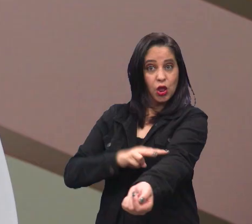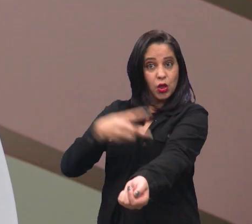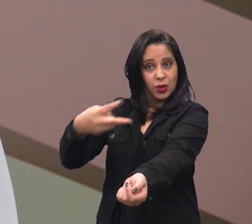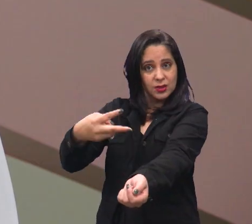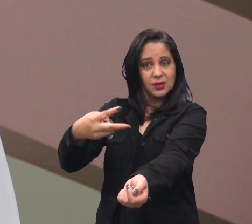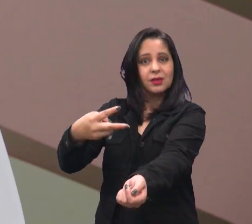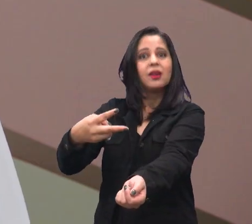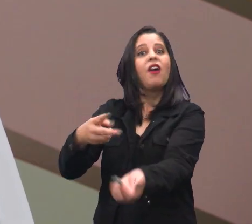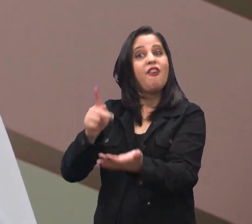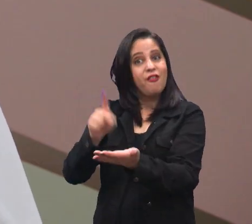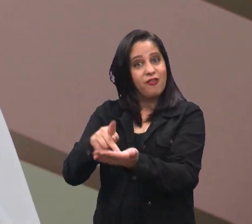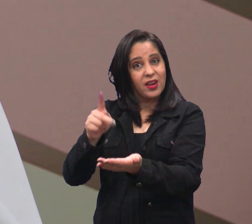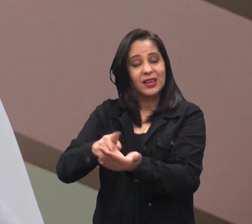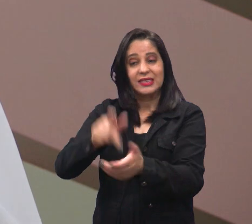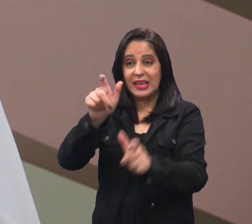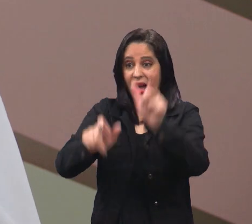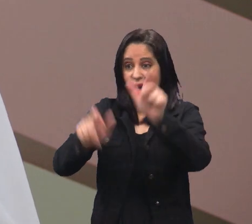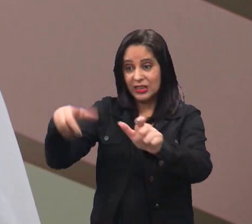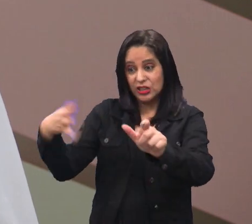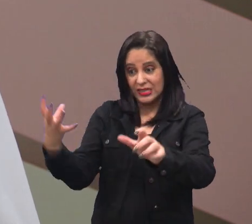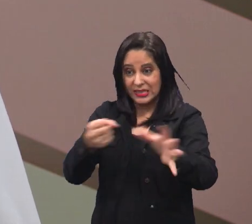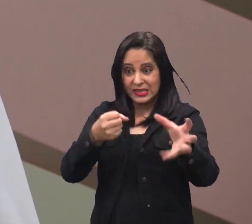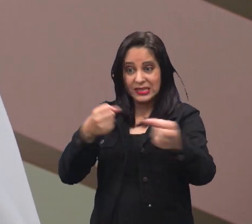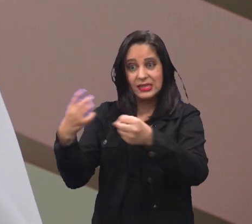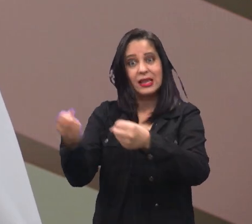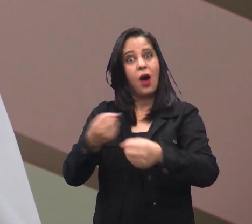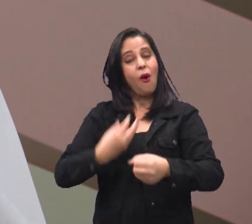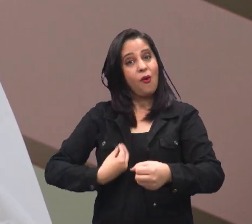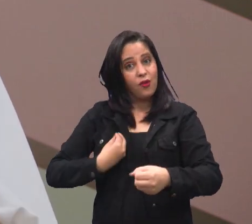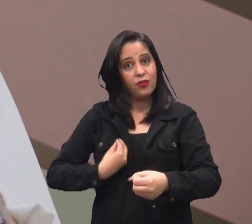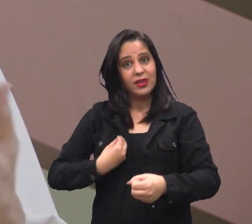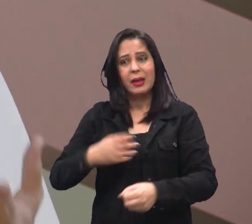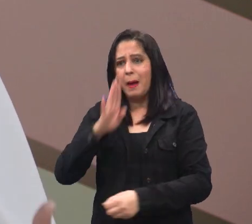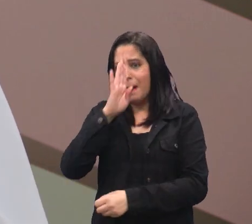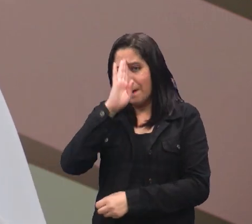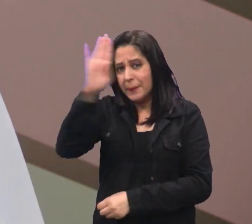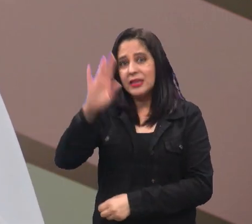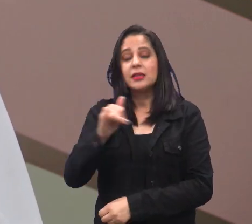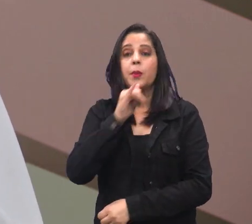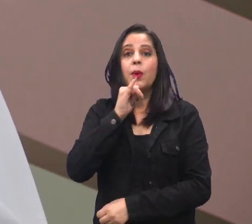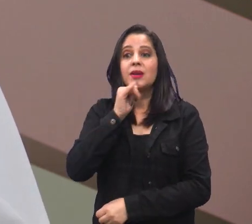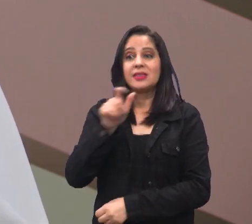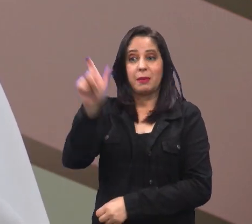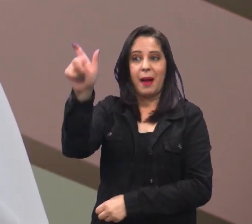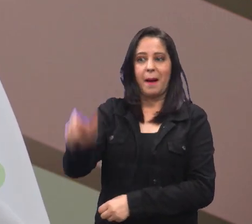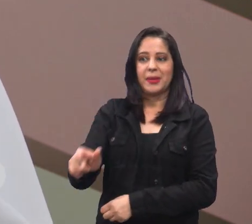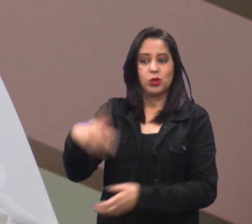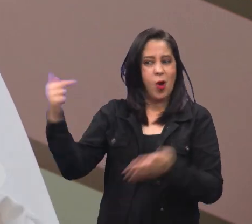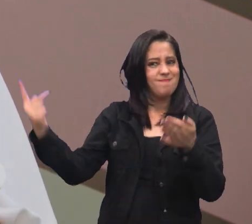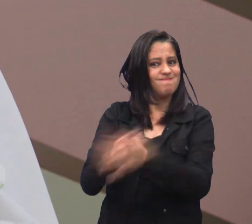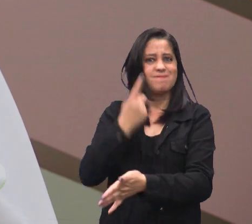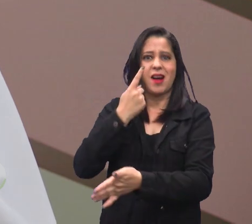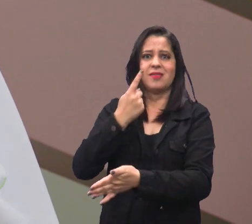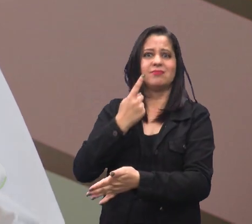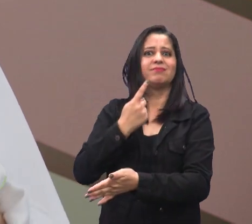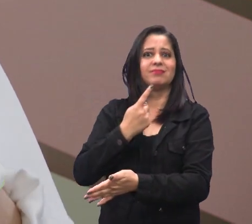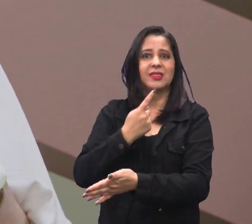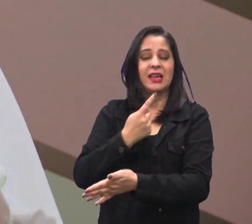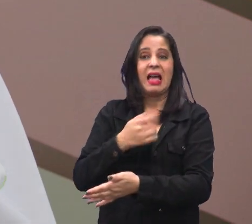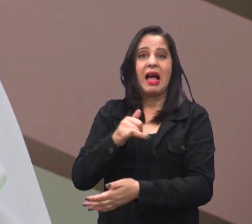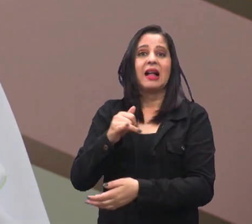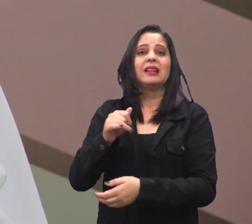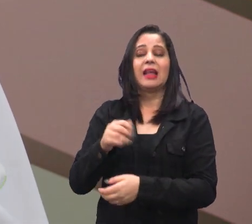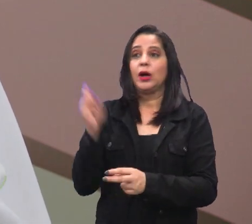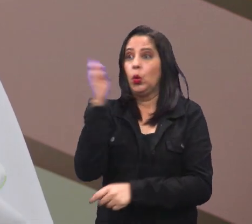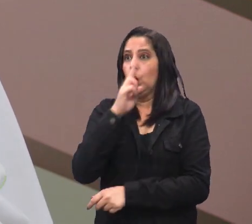realmente salva muitas vidas, principalmente aquele paciente que sofreu um trauma. Então, um paciente que está no pronto-socorro